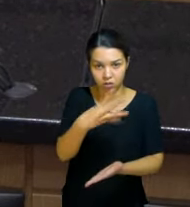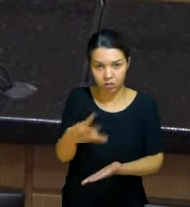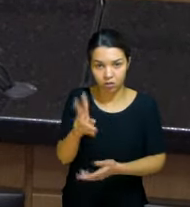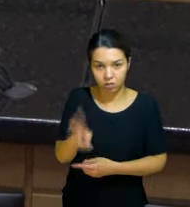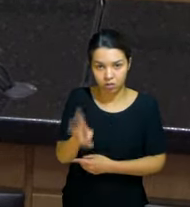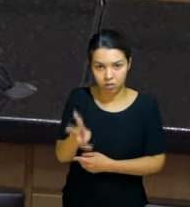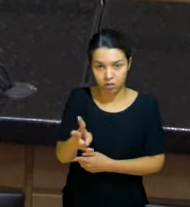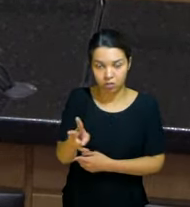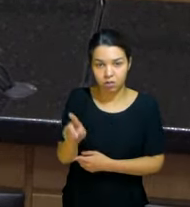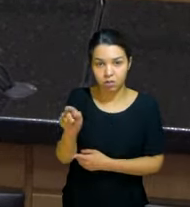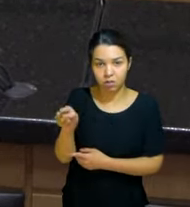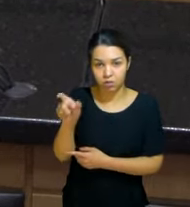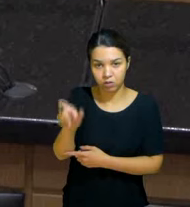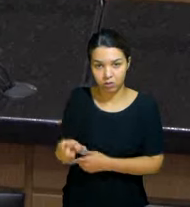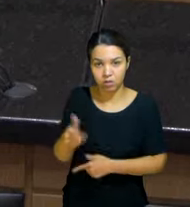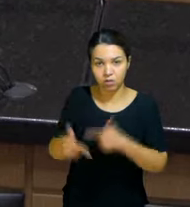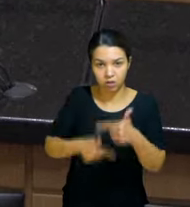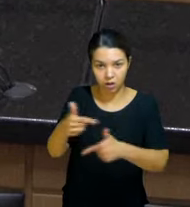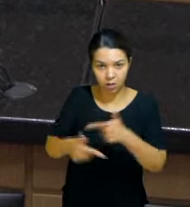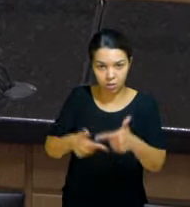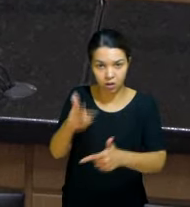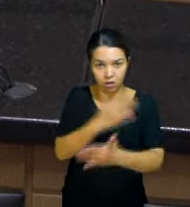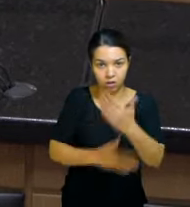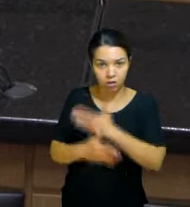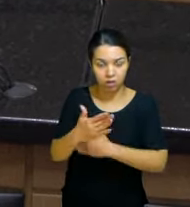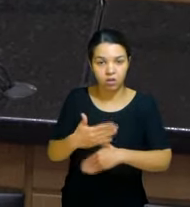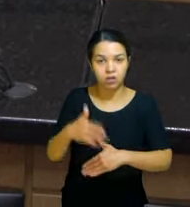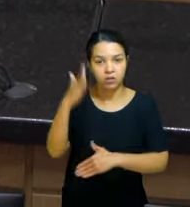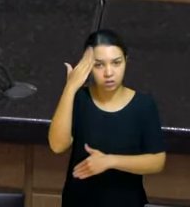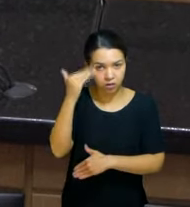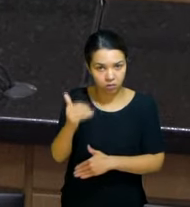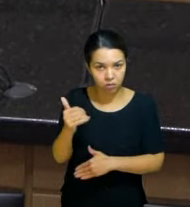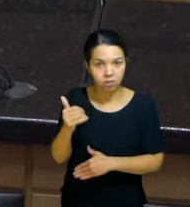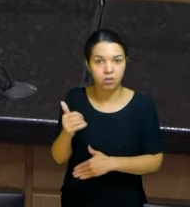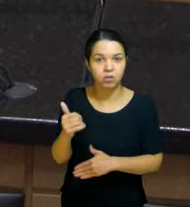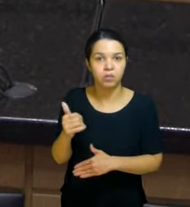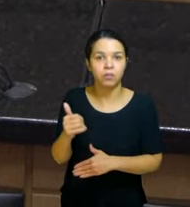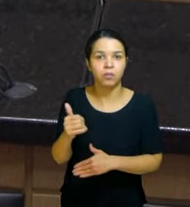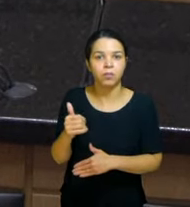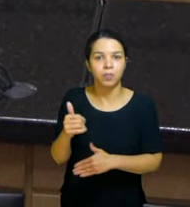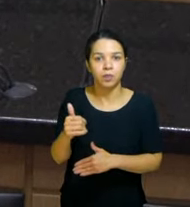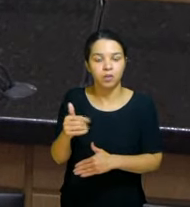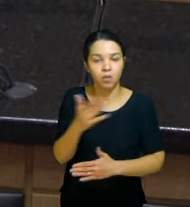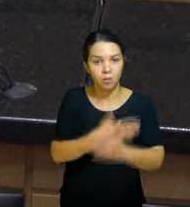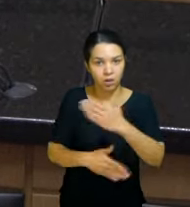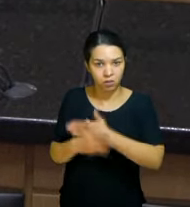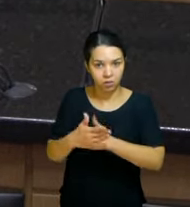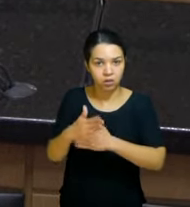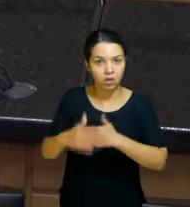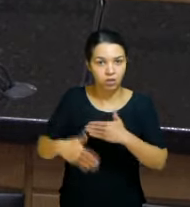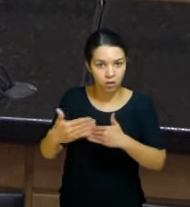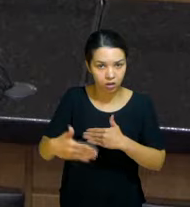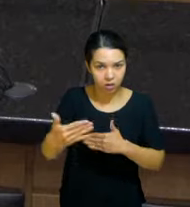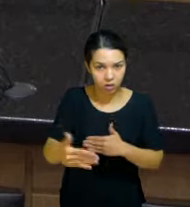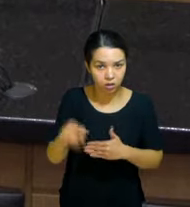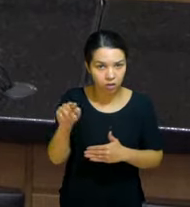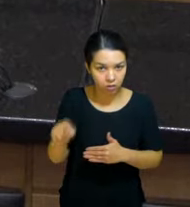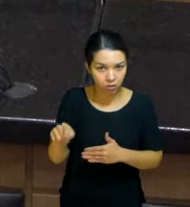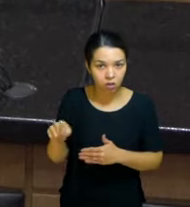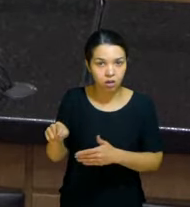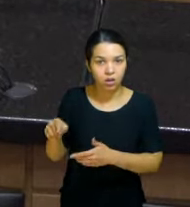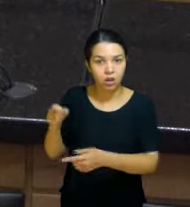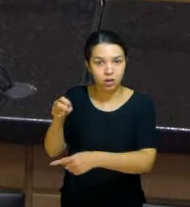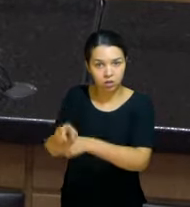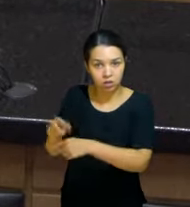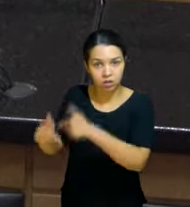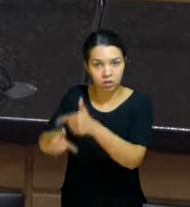quem trabalha com o paradesporto, a Aline vai confirmar isso, quem trabalha com o paradesporto sabe que o para-atleta, muitas vezes, ele é empregado e